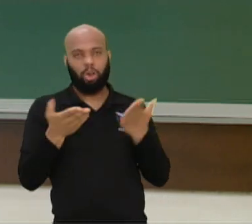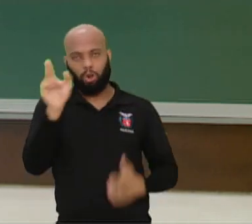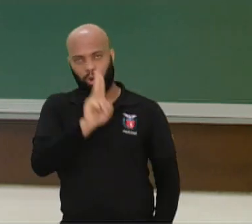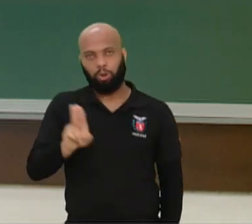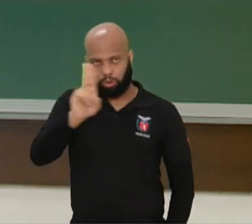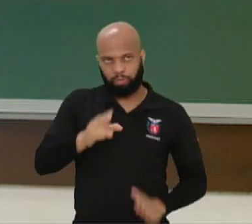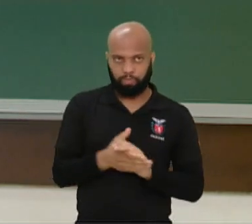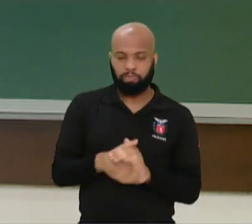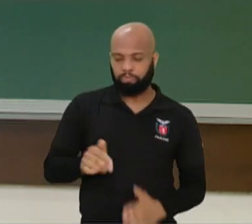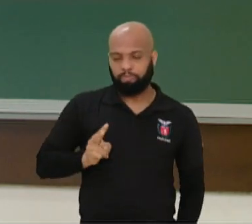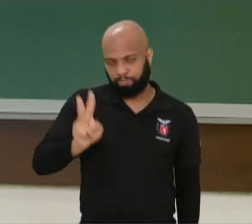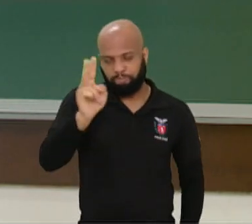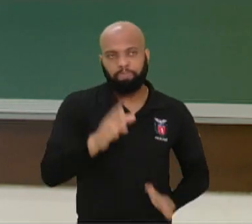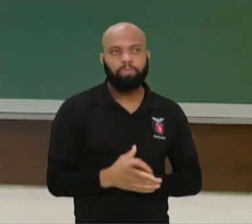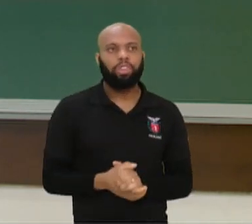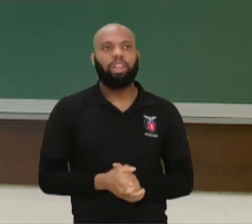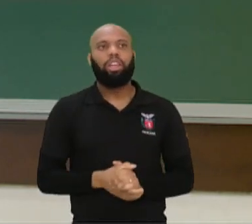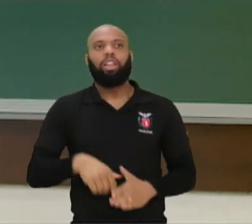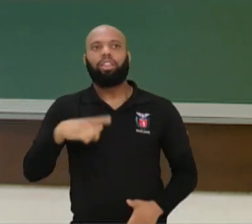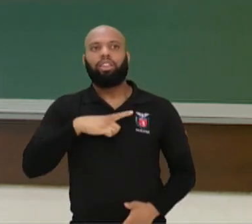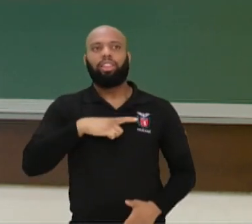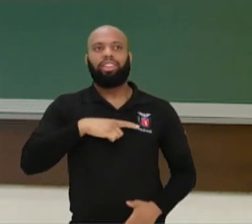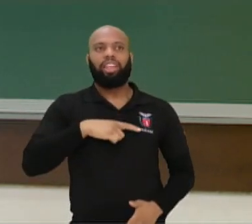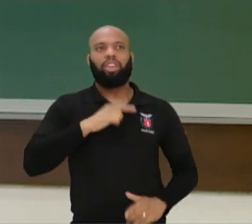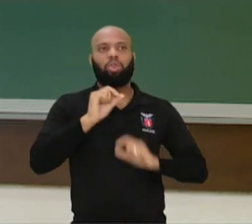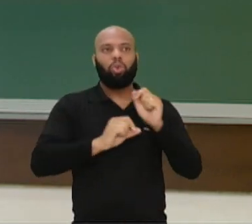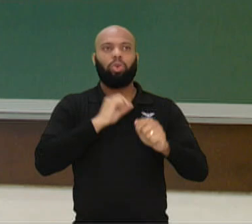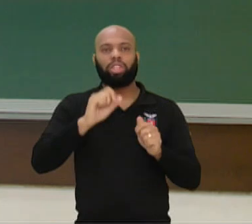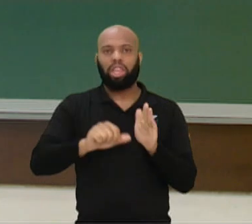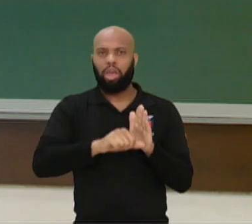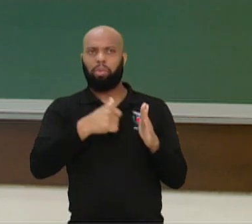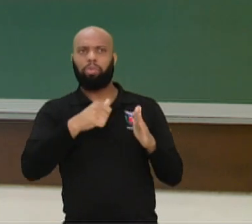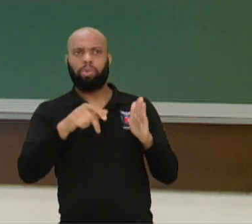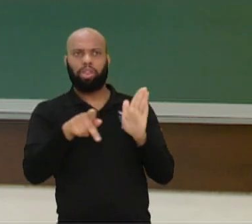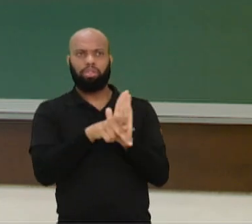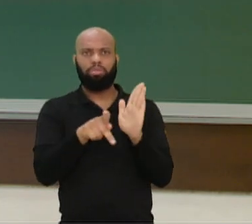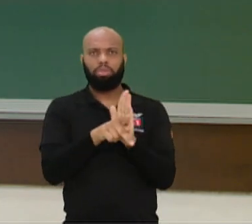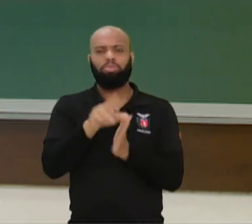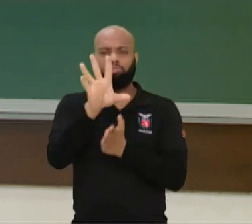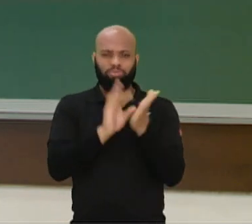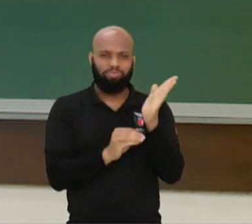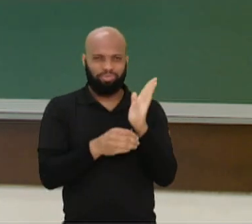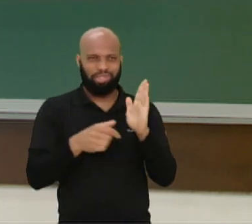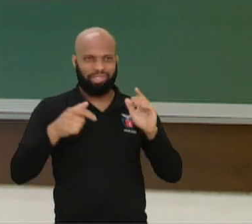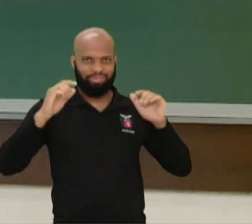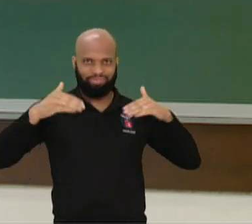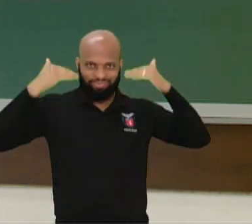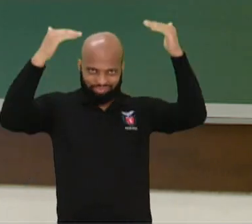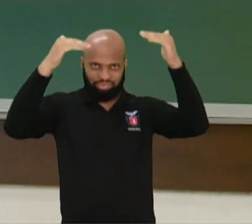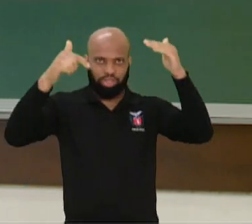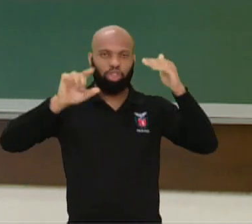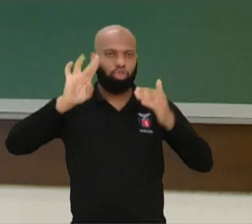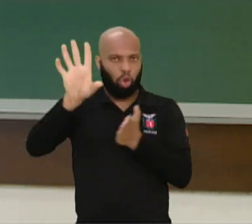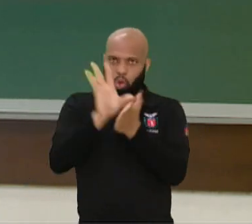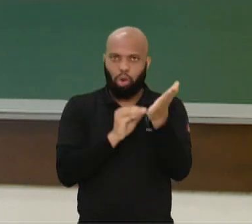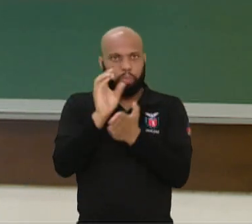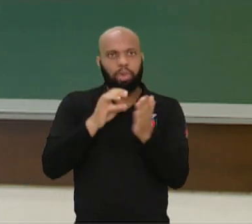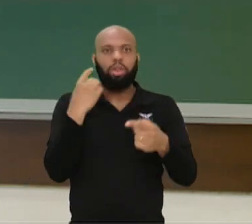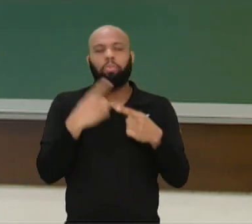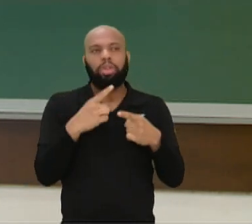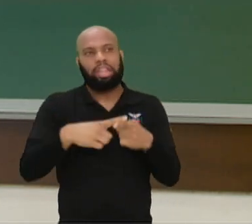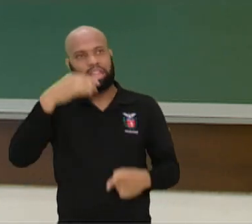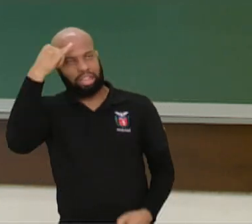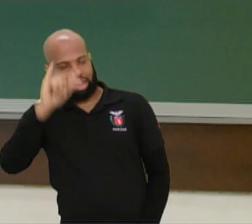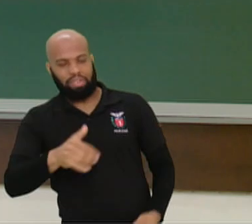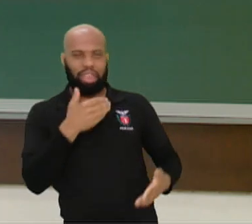E, continuando, a primeira linha é a repetição da última do slide anterior, para a gente não se perder, porque não é só vocês